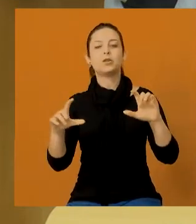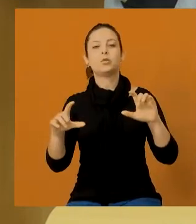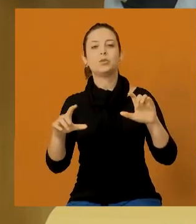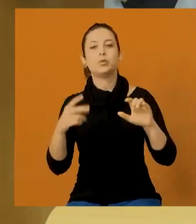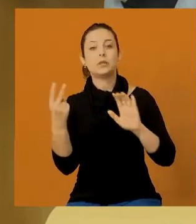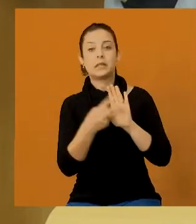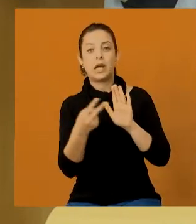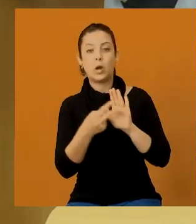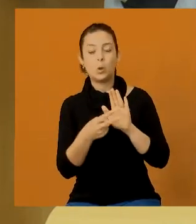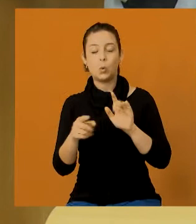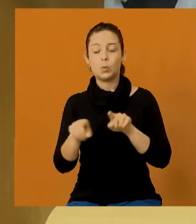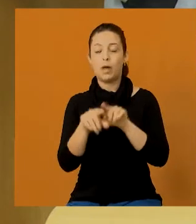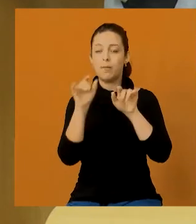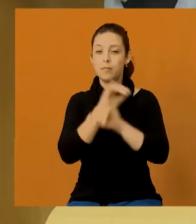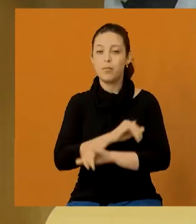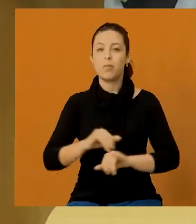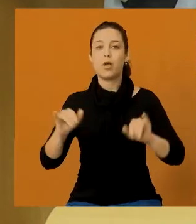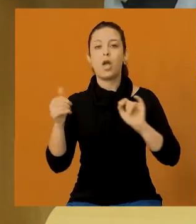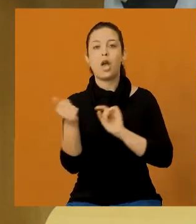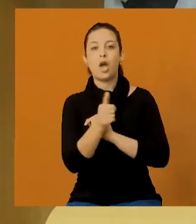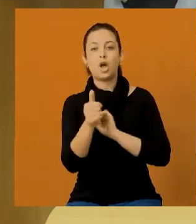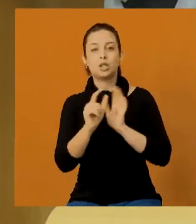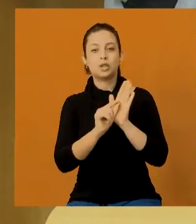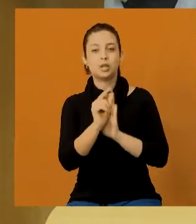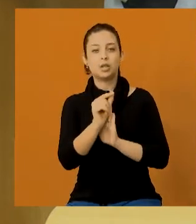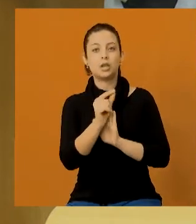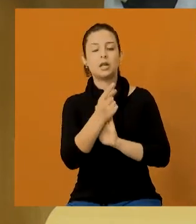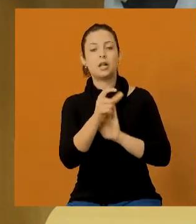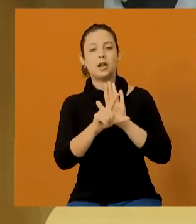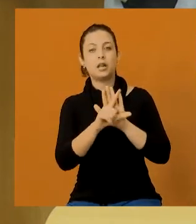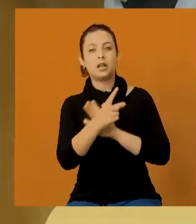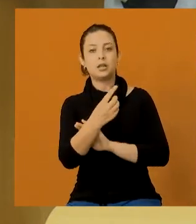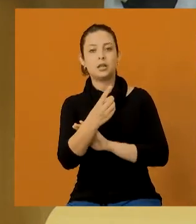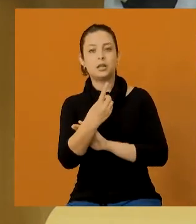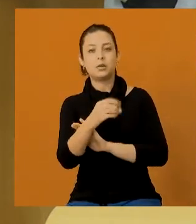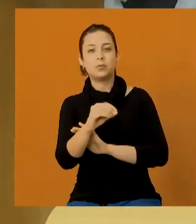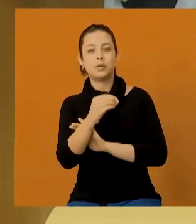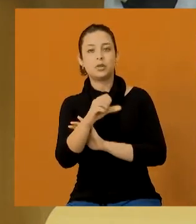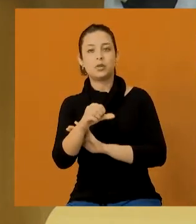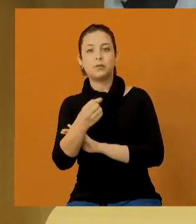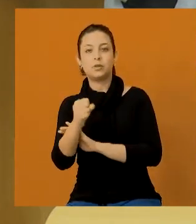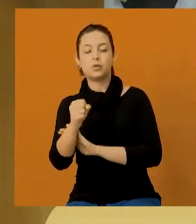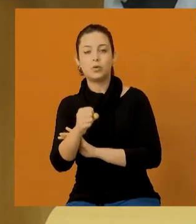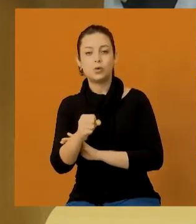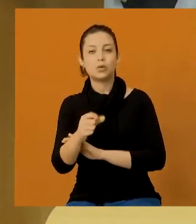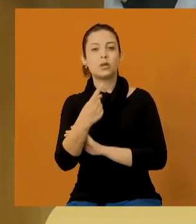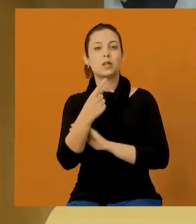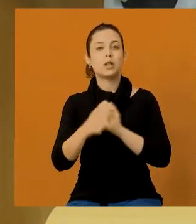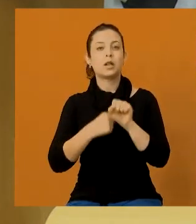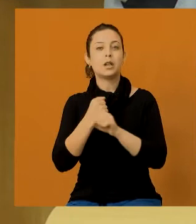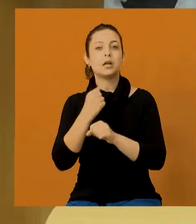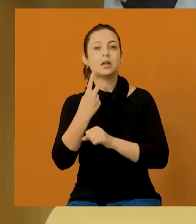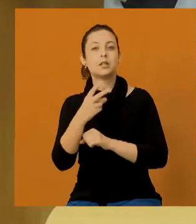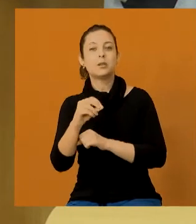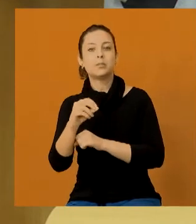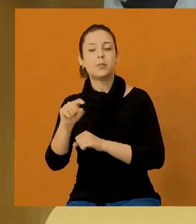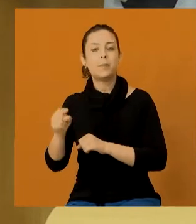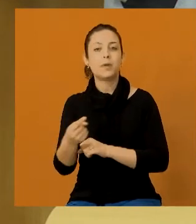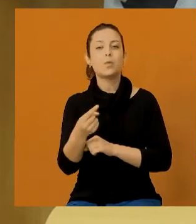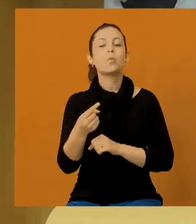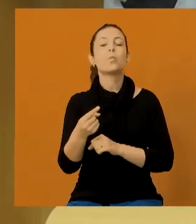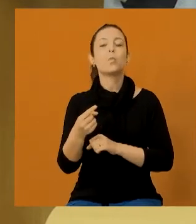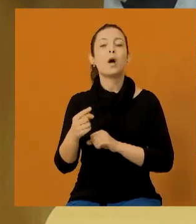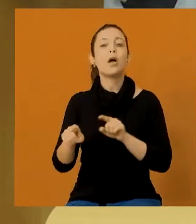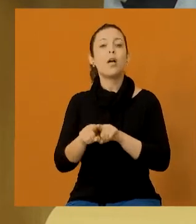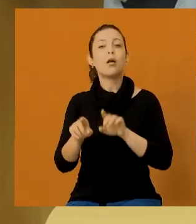lei. Ressalte-se que o artigo 11 da Lei 10.098 de 2000, que instituiu o Estatuto da Acessibilidade das